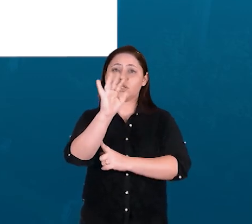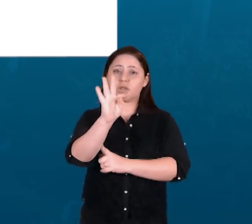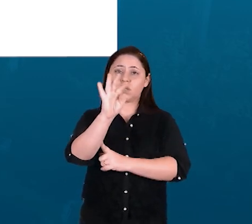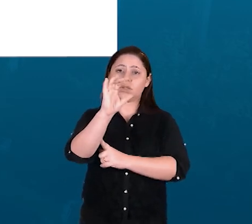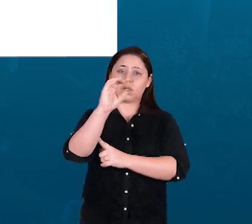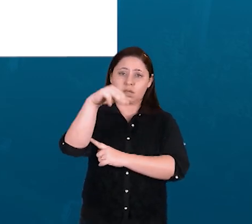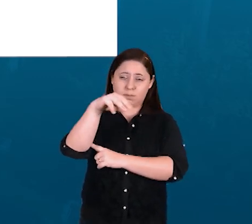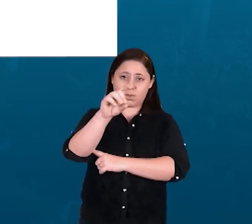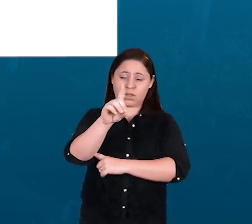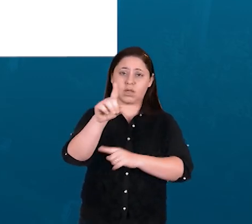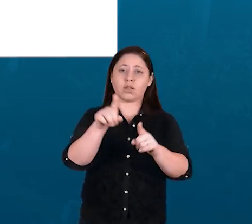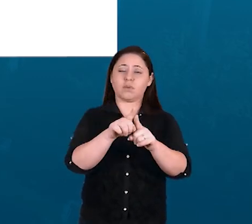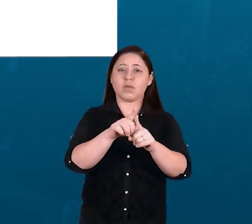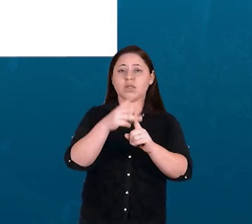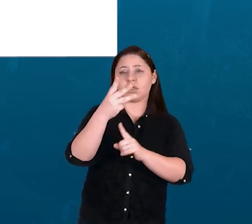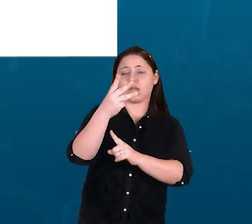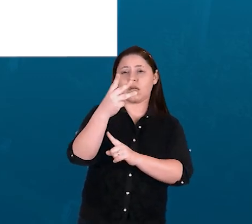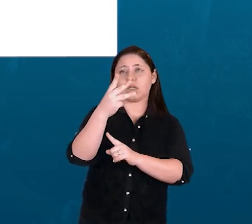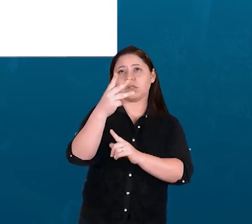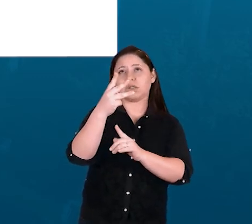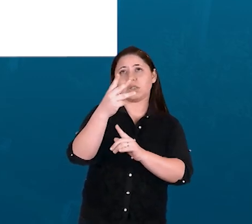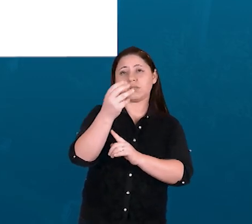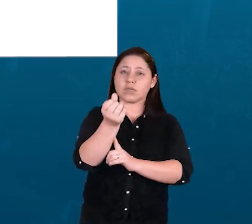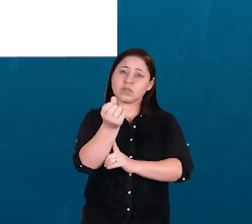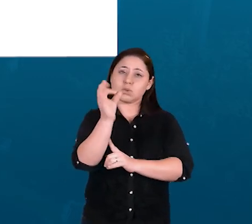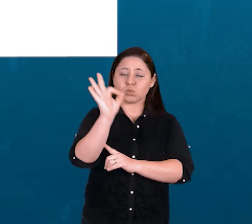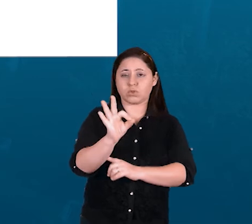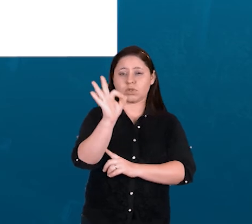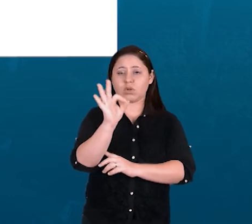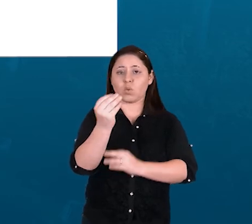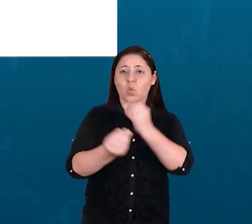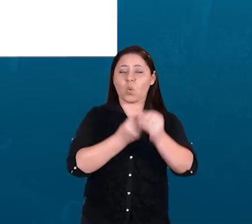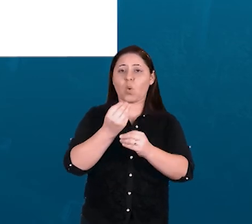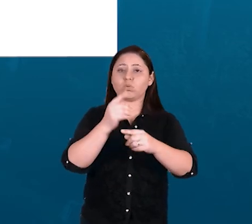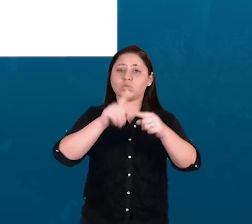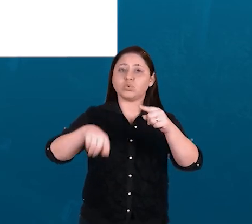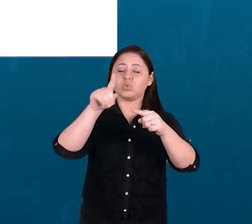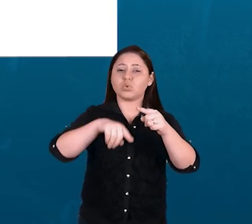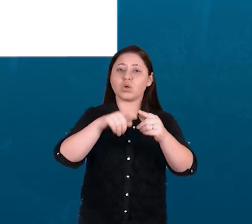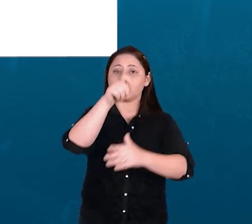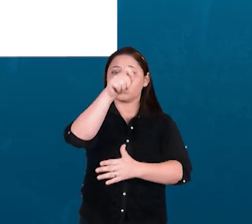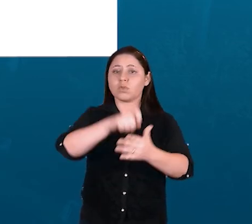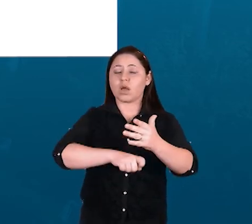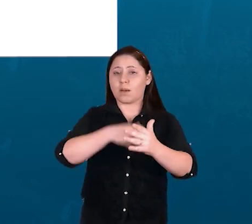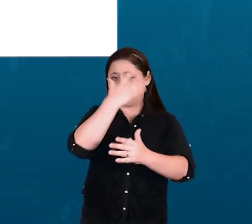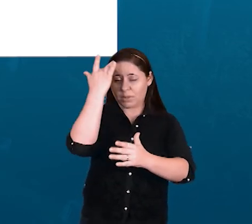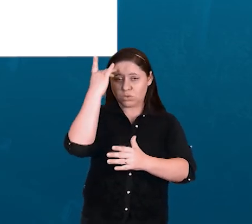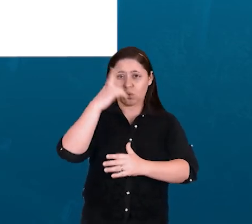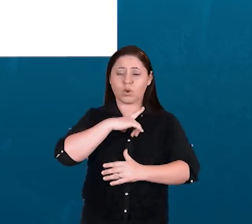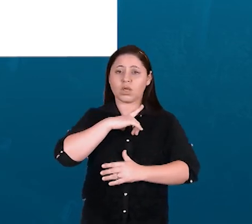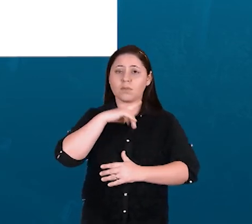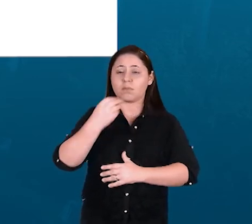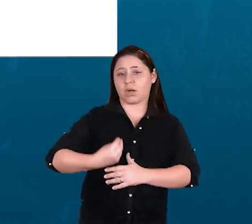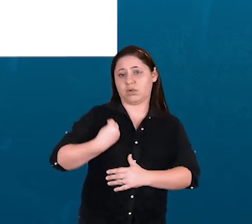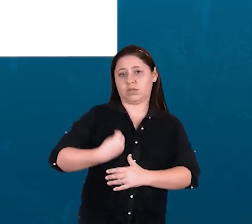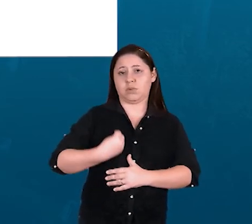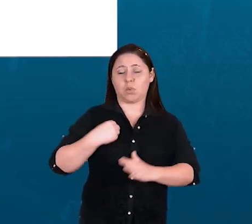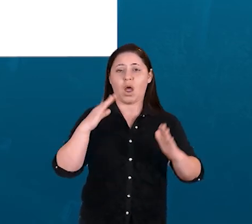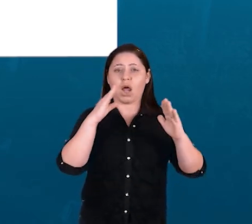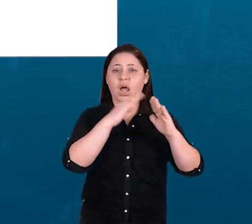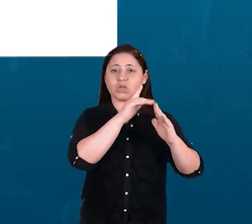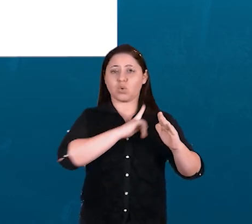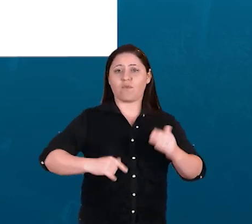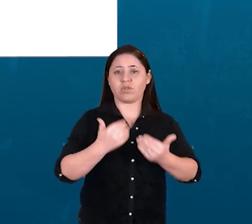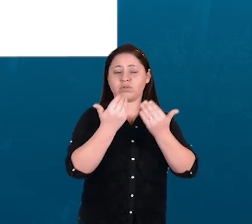o ITCMD, que variam de 3% a 6%, assim como a isenção do mesmo imposto para beneficiados de